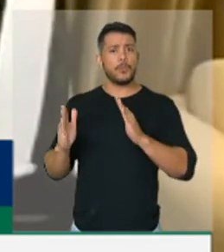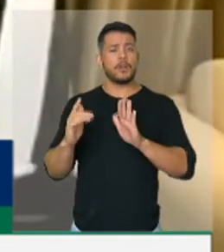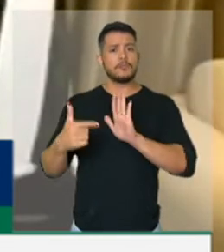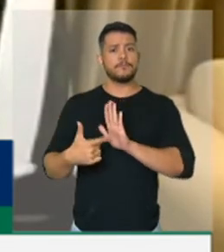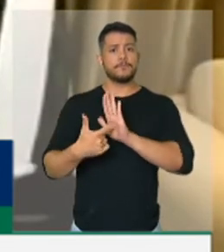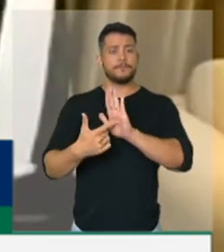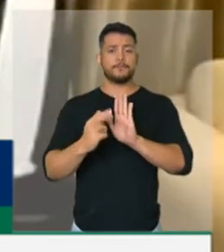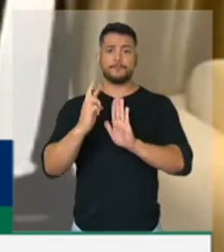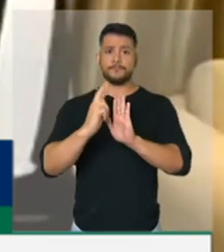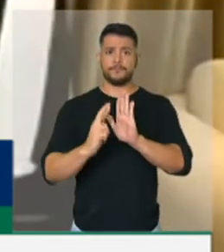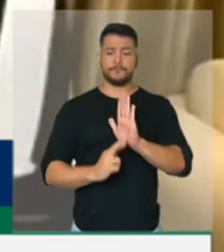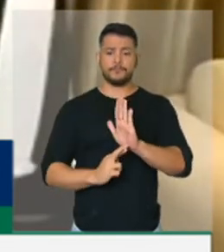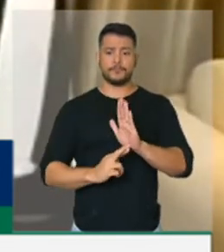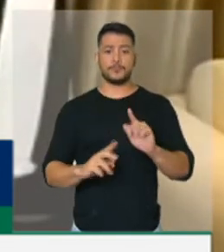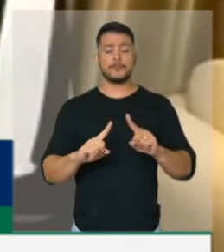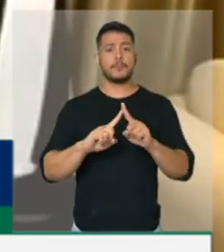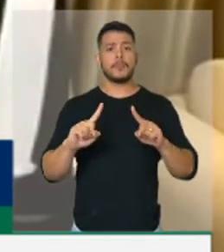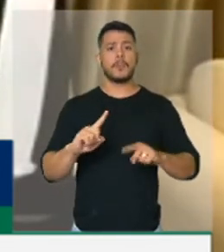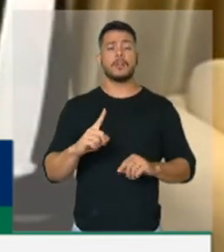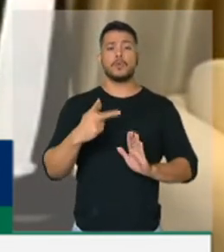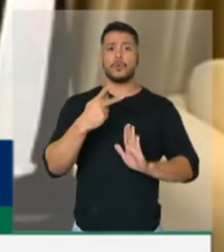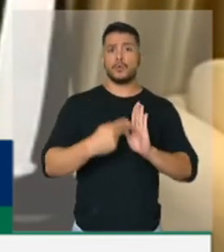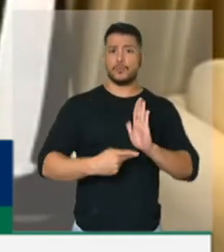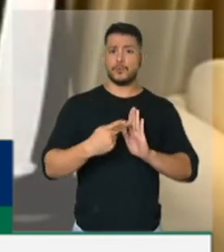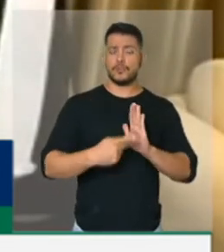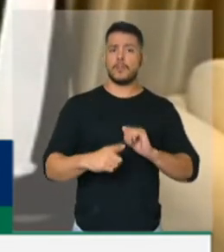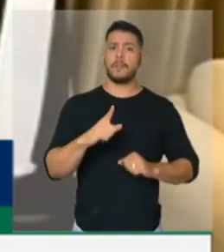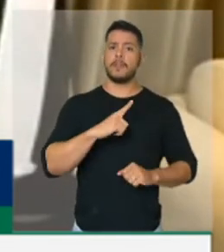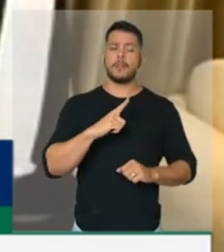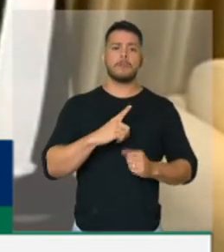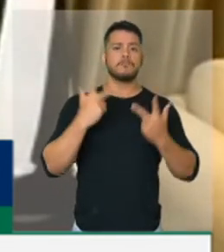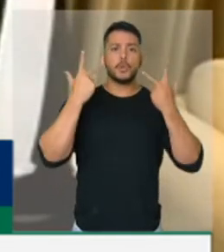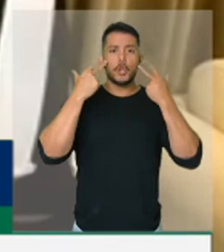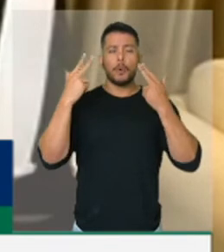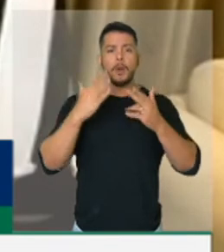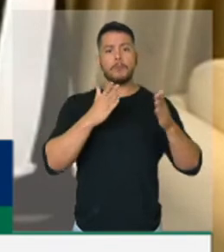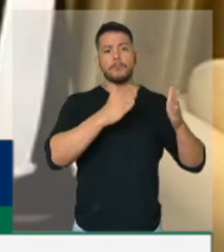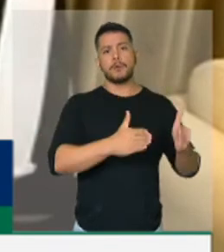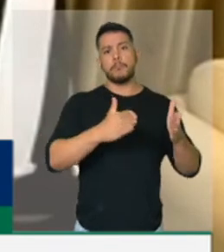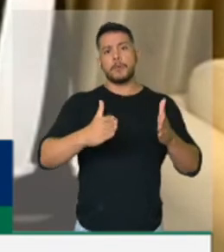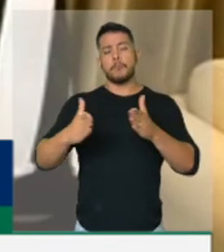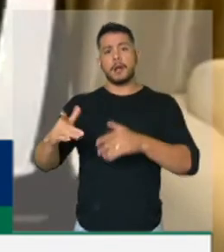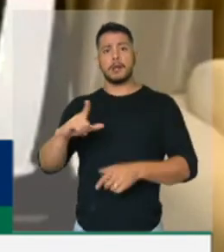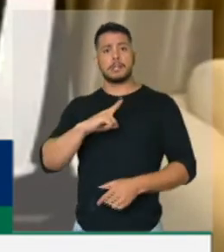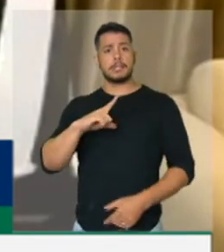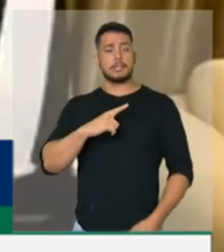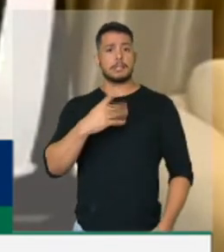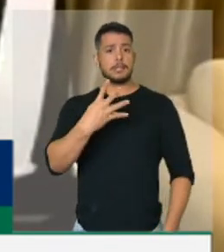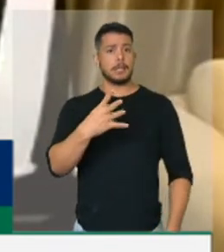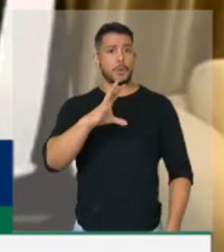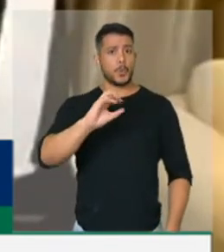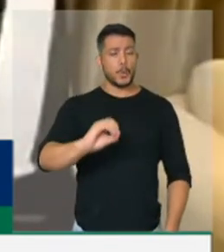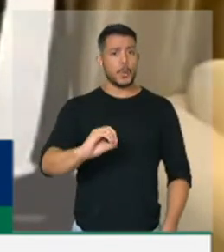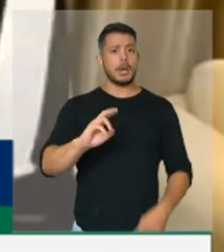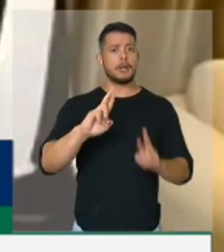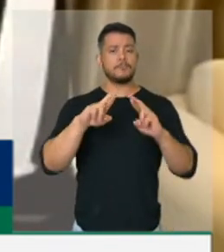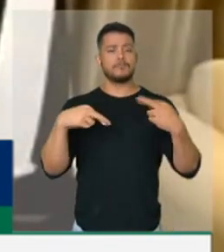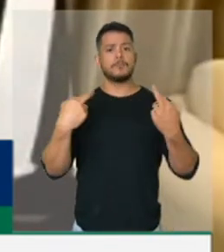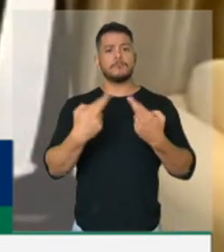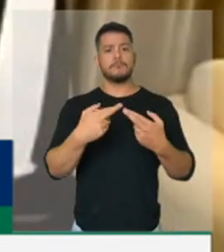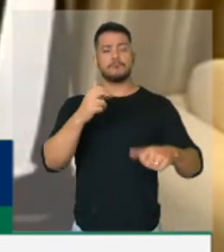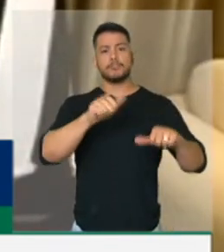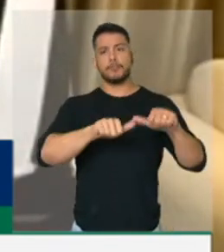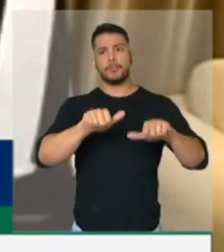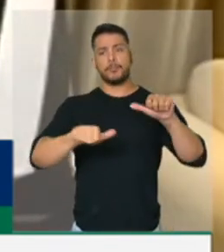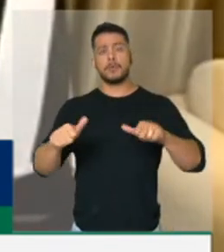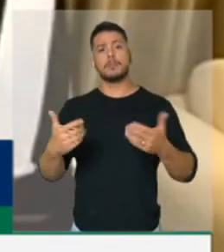do relatório. O projeto tramita em regime ordinário, de modo que em prazo de 40 sessões para o seu exame. Disponho de metade